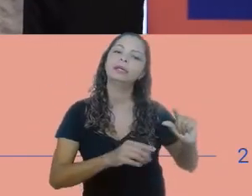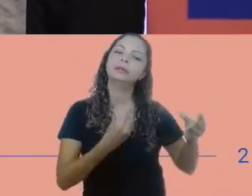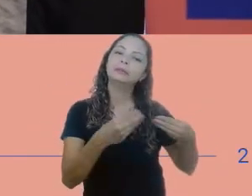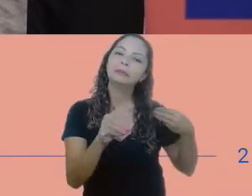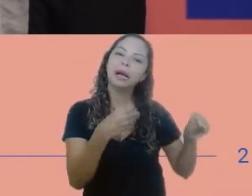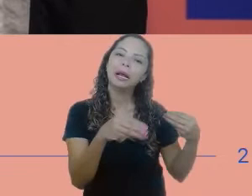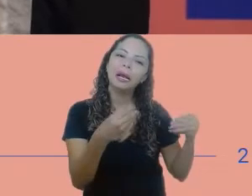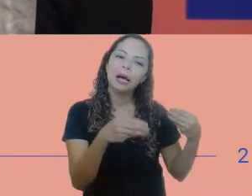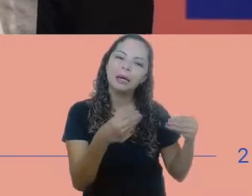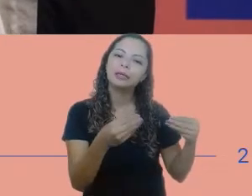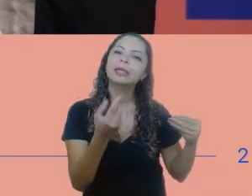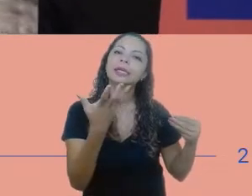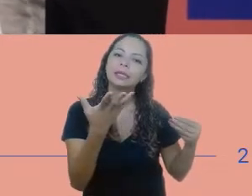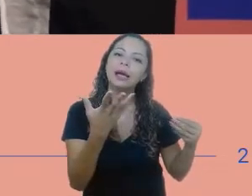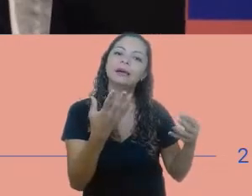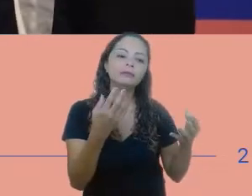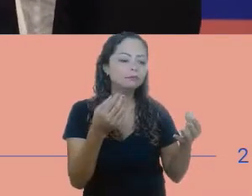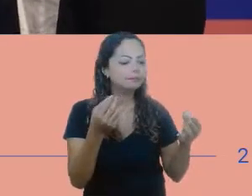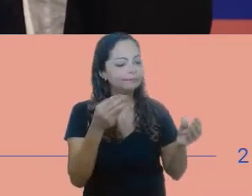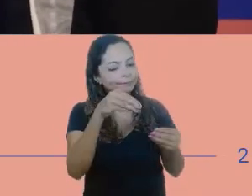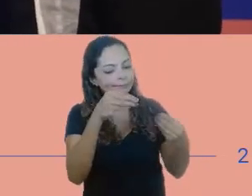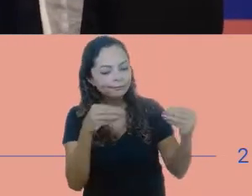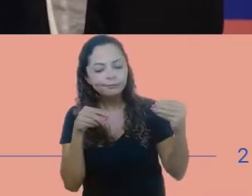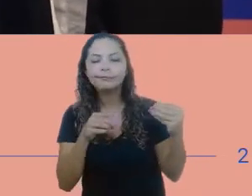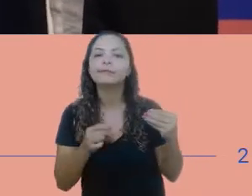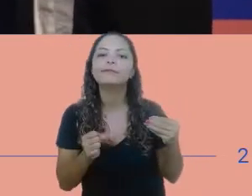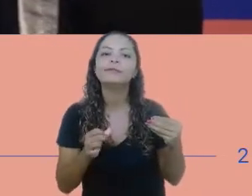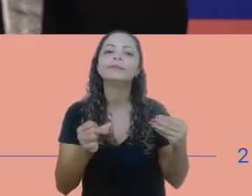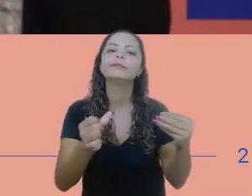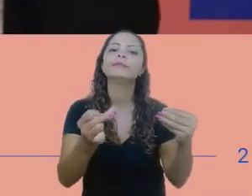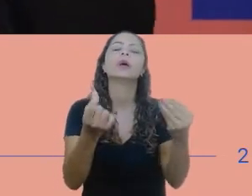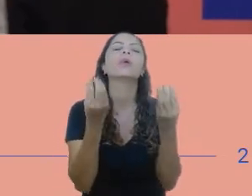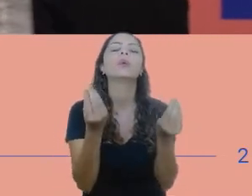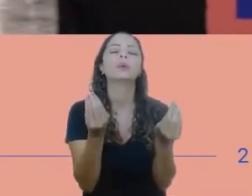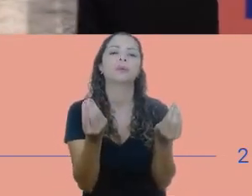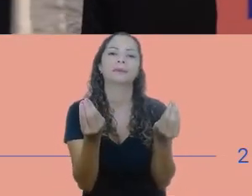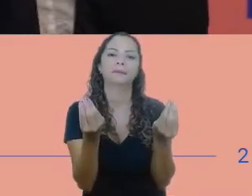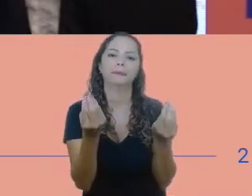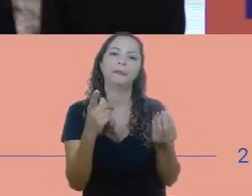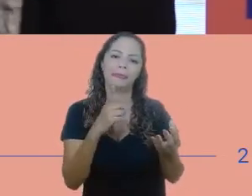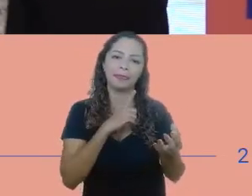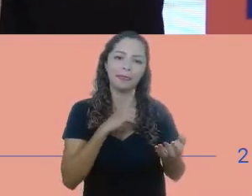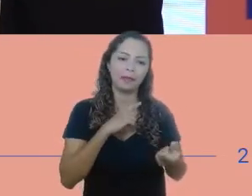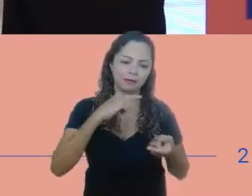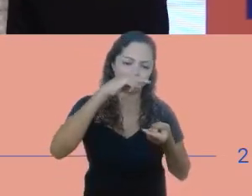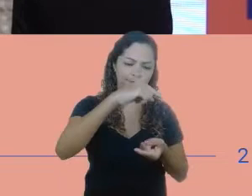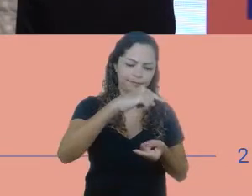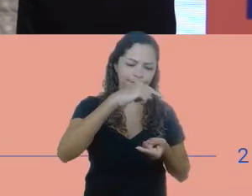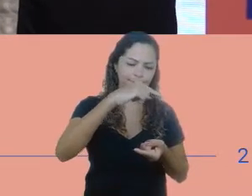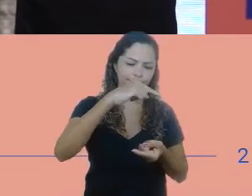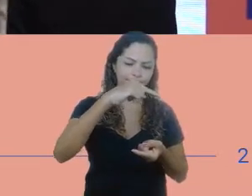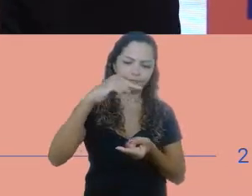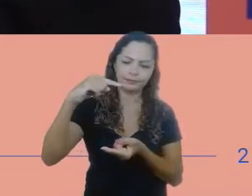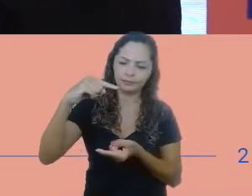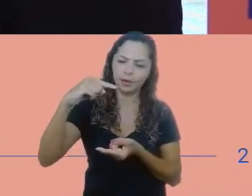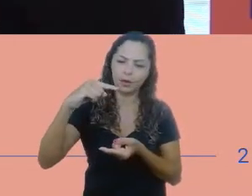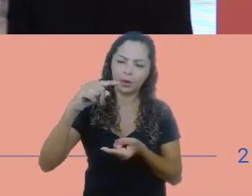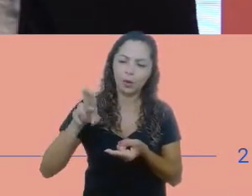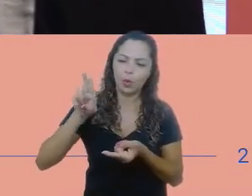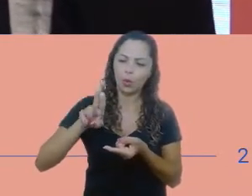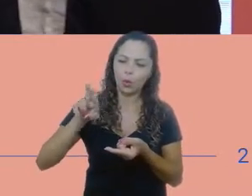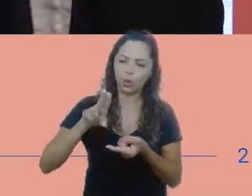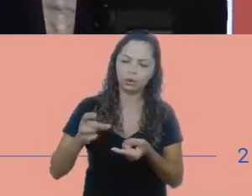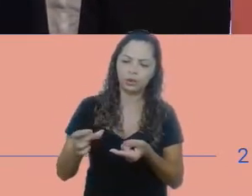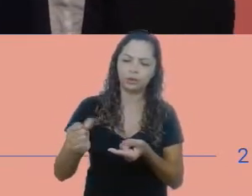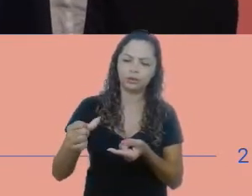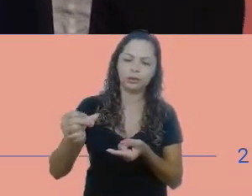conecta e tem essa visão sistêmica do fato de ter uma embalagem durável reutilizável que a empresa vai ter que pegar